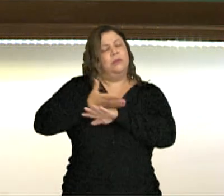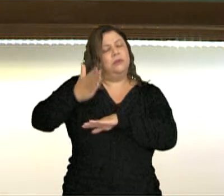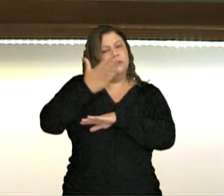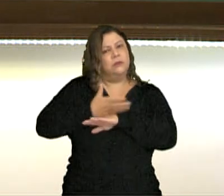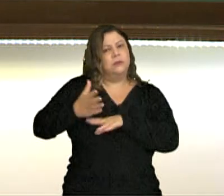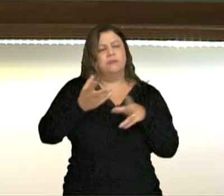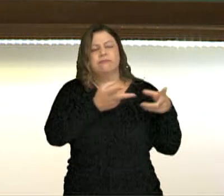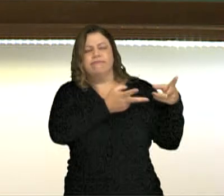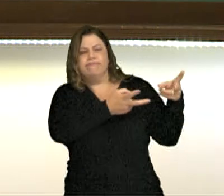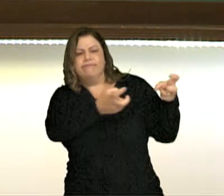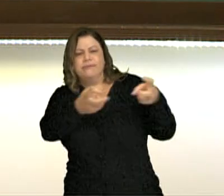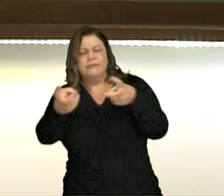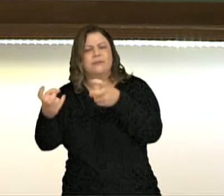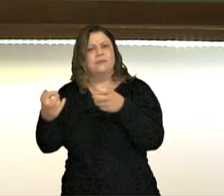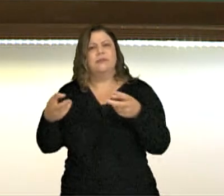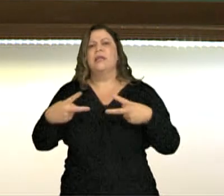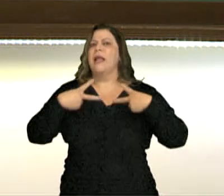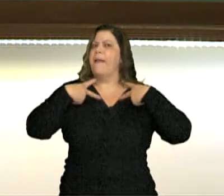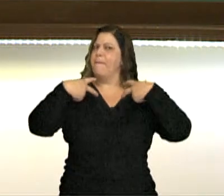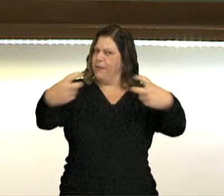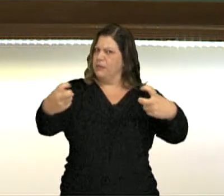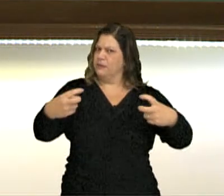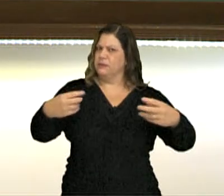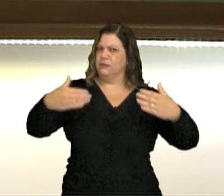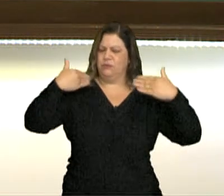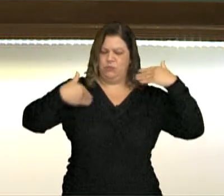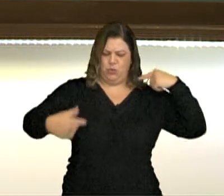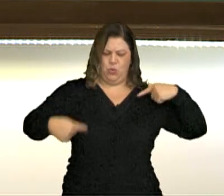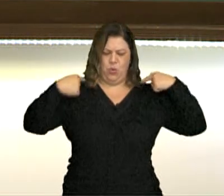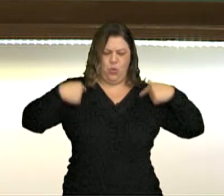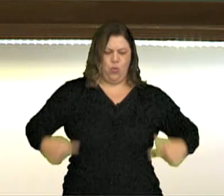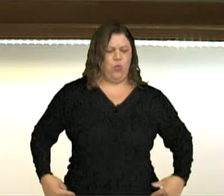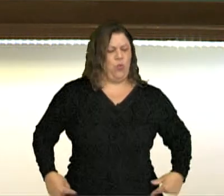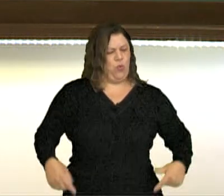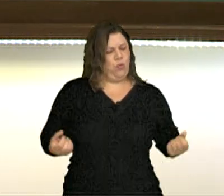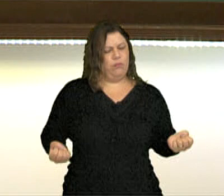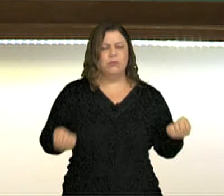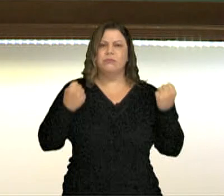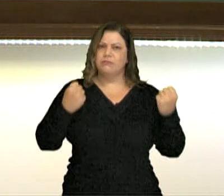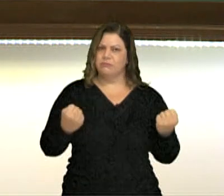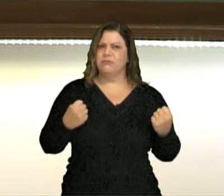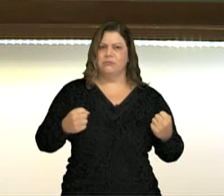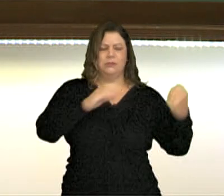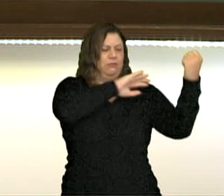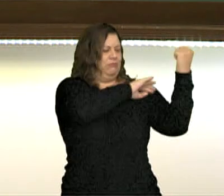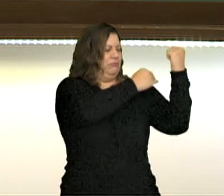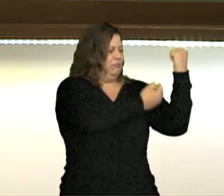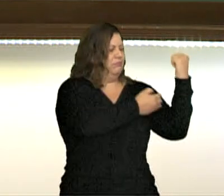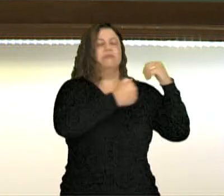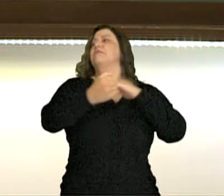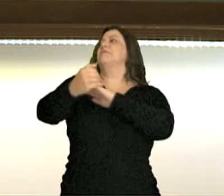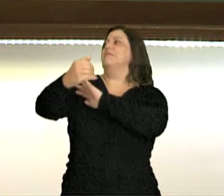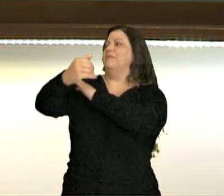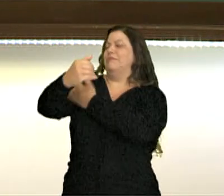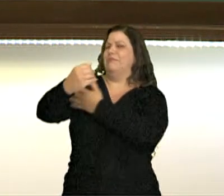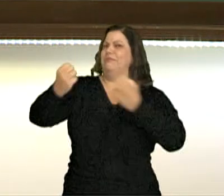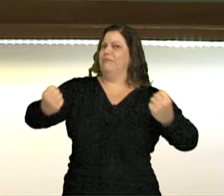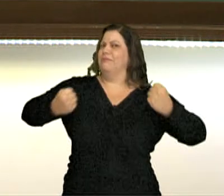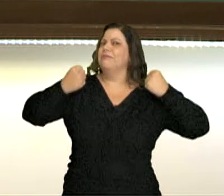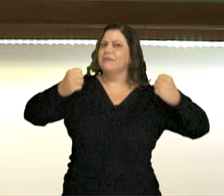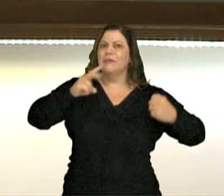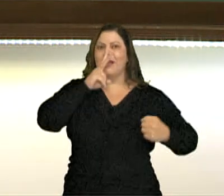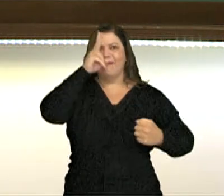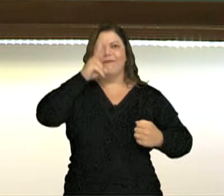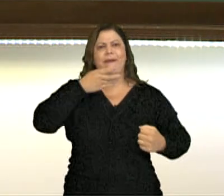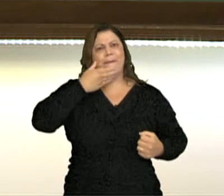ver essa modificação do meu corpo, eu começo a ficar mais forte, com os músculos mais tonificados. Isso melhora a